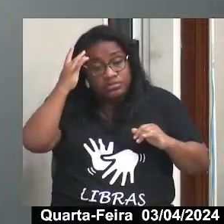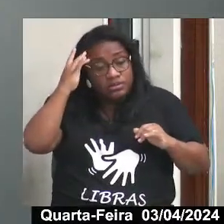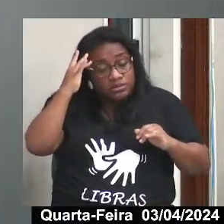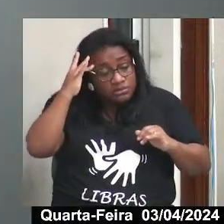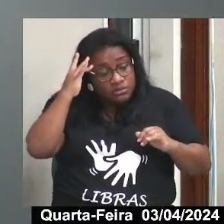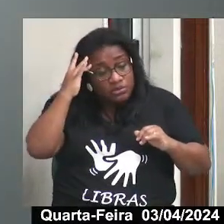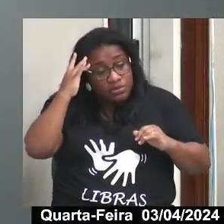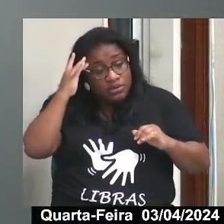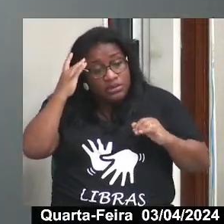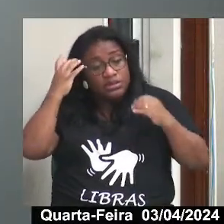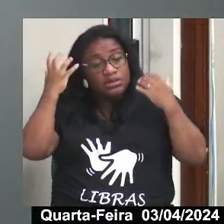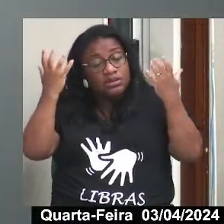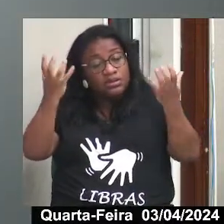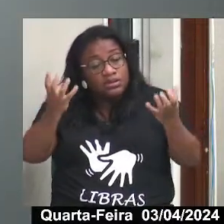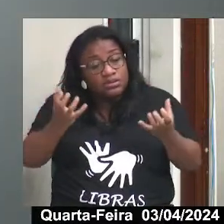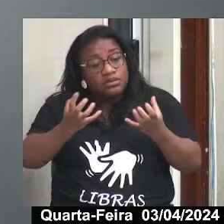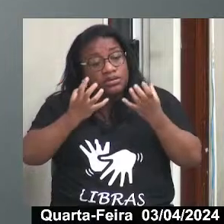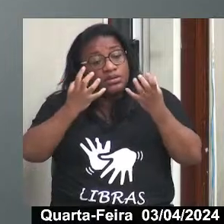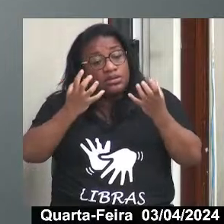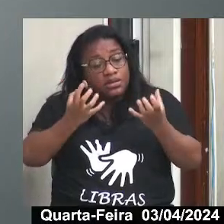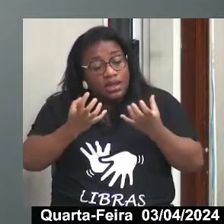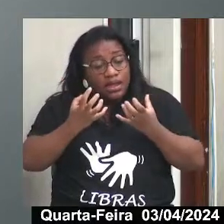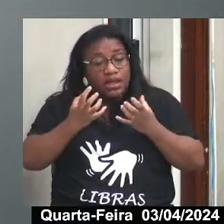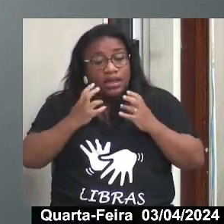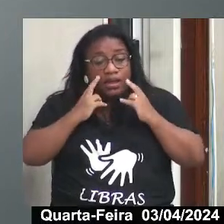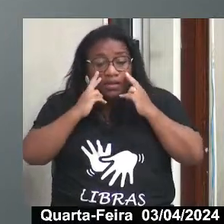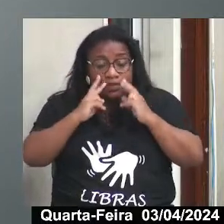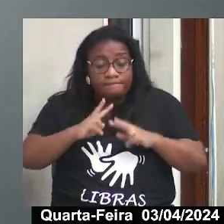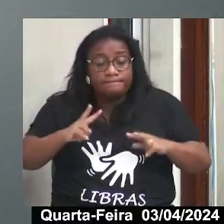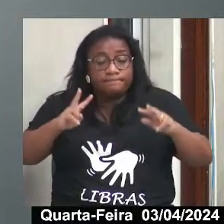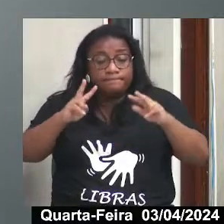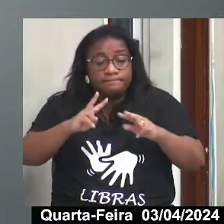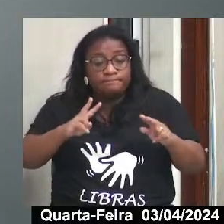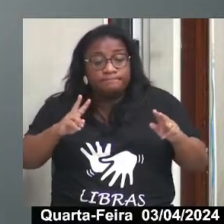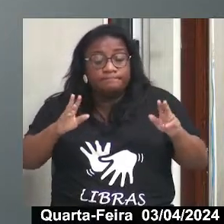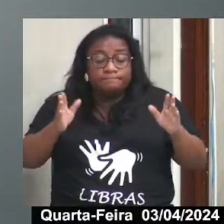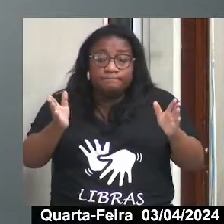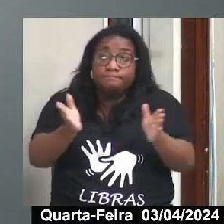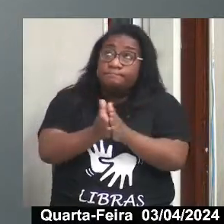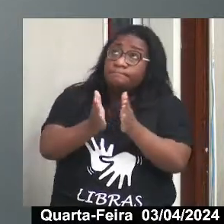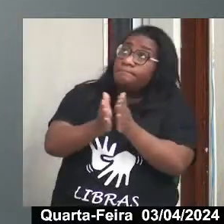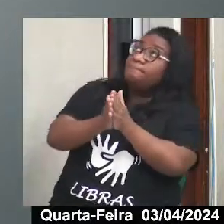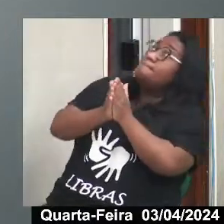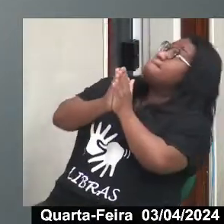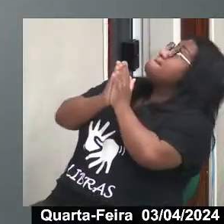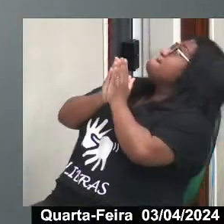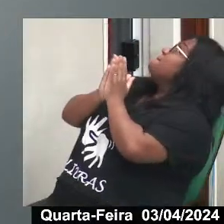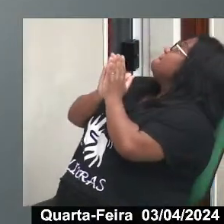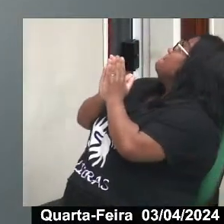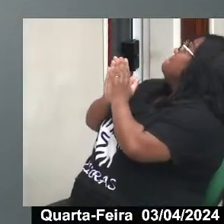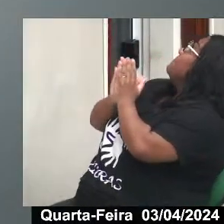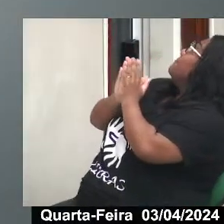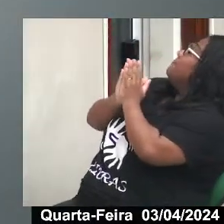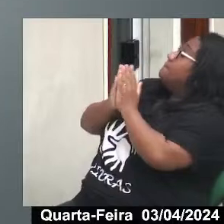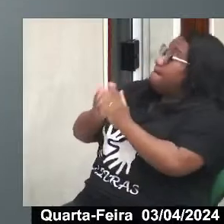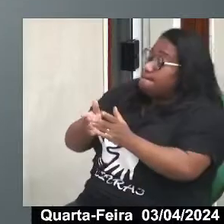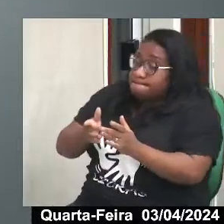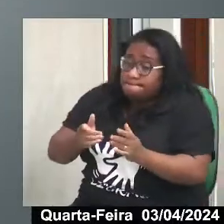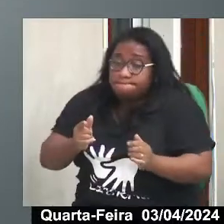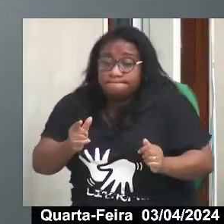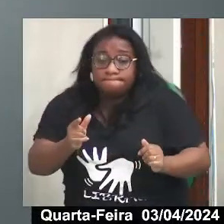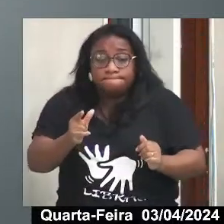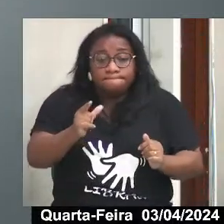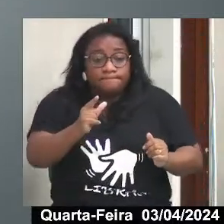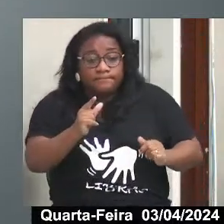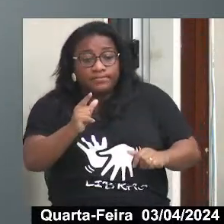voltadas com um interesse muito grande de ver a população da nossa cidade, de qualquer classe, ser bem